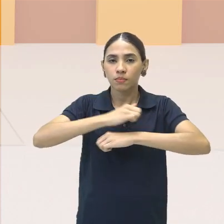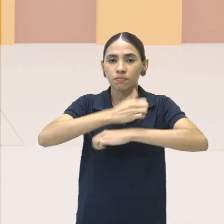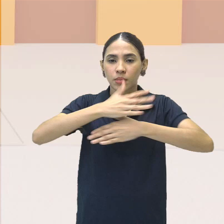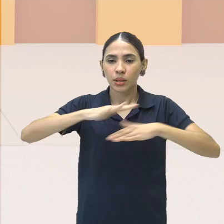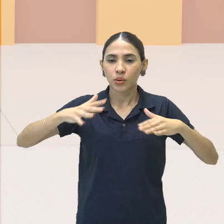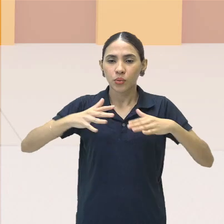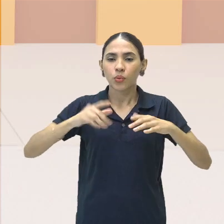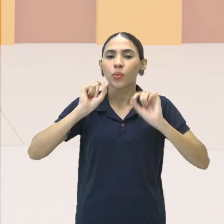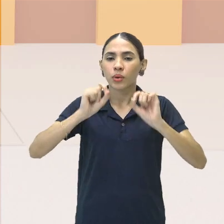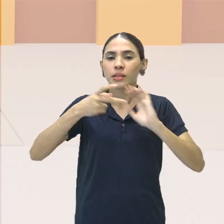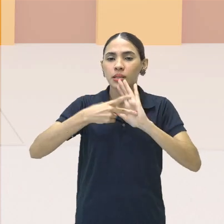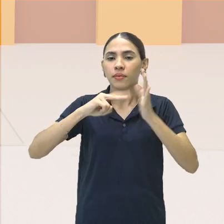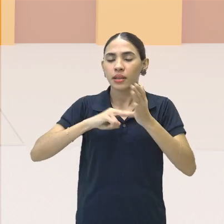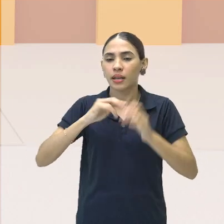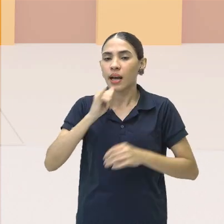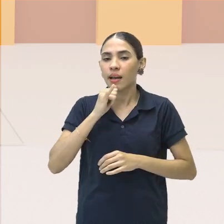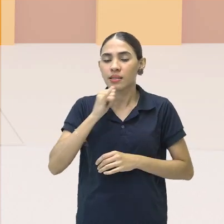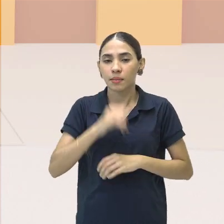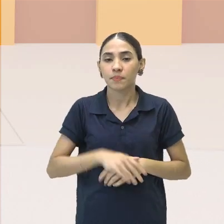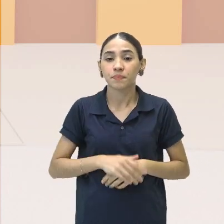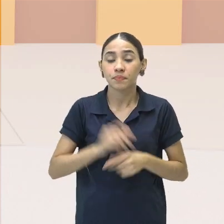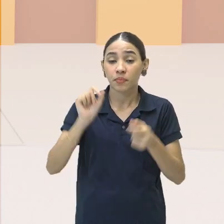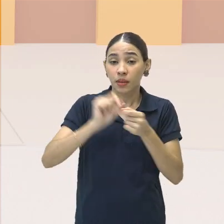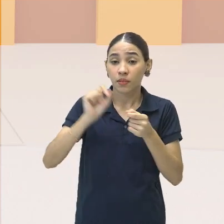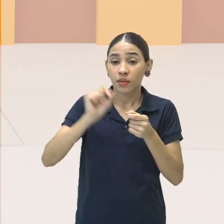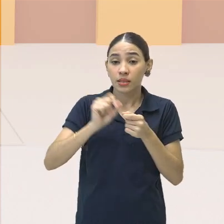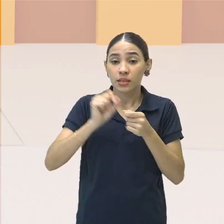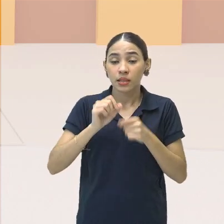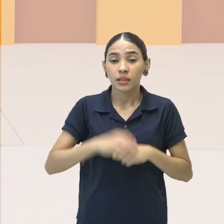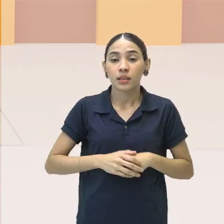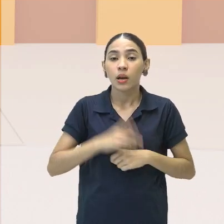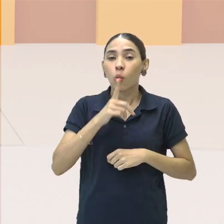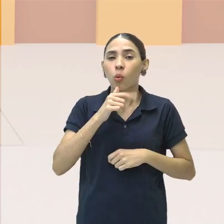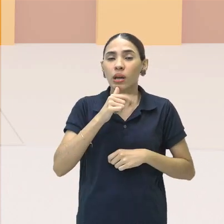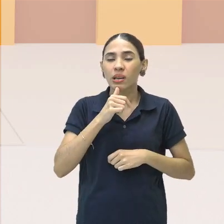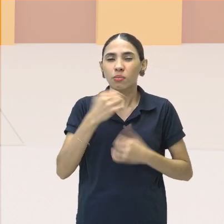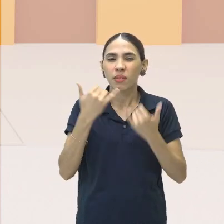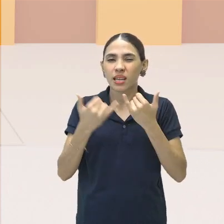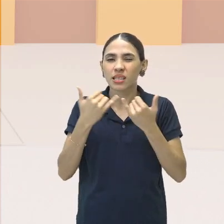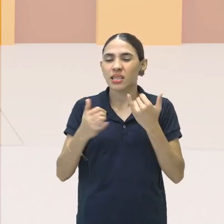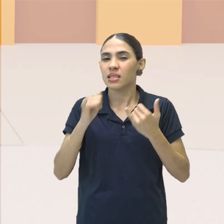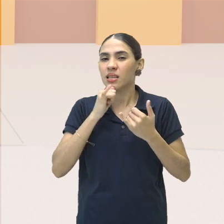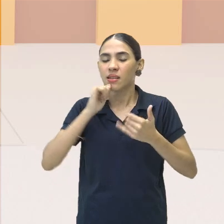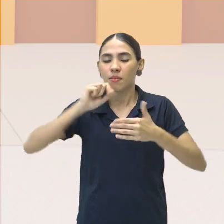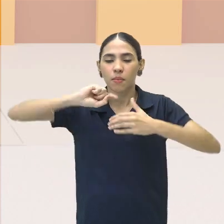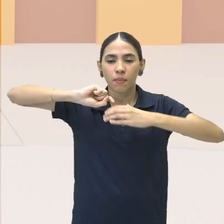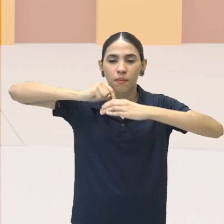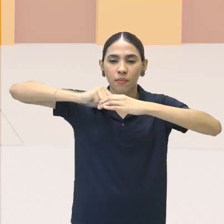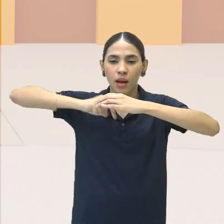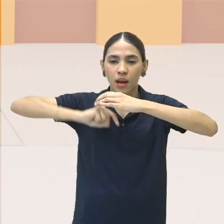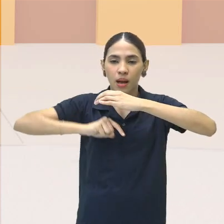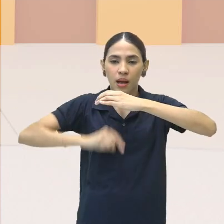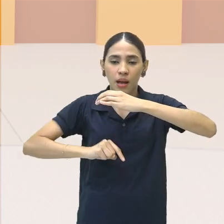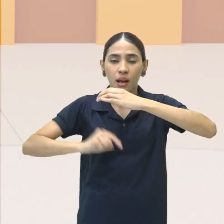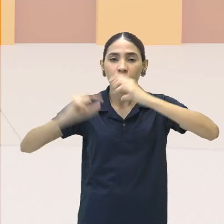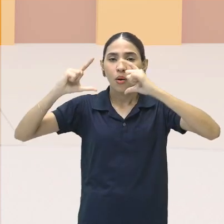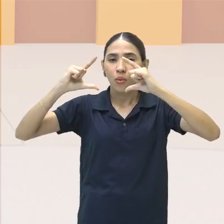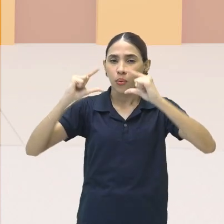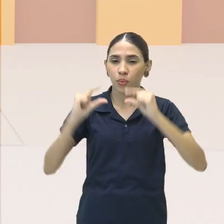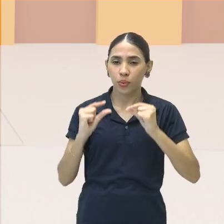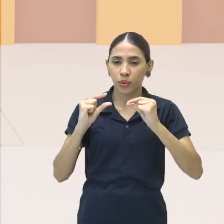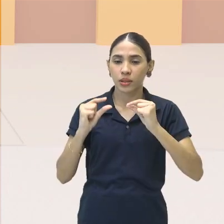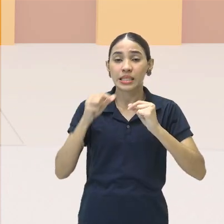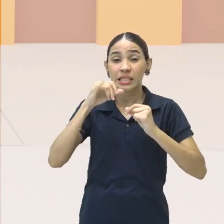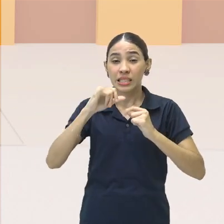que seria isso? É justamente fazer com que os rios tivessem uma profundidade menor. E com essa